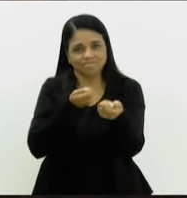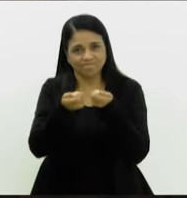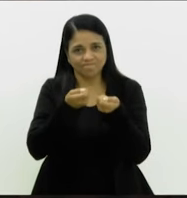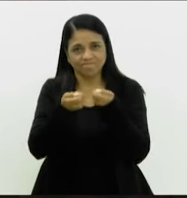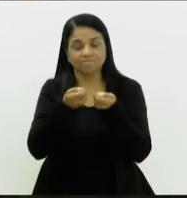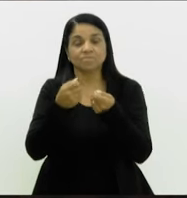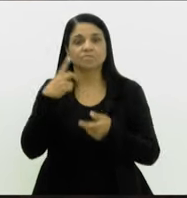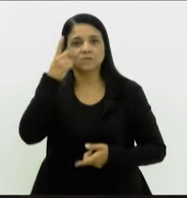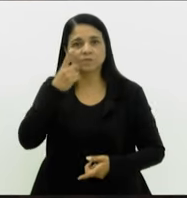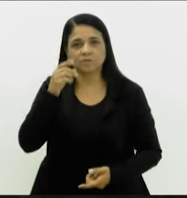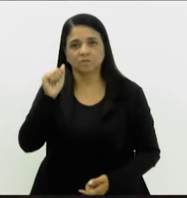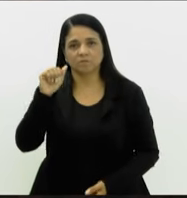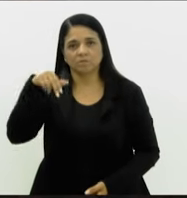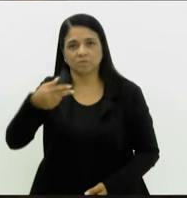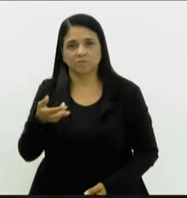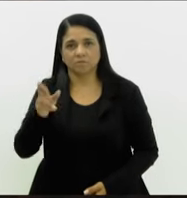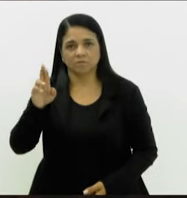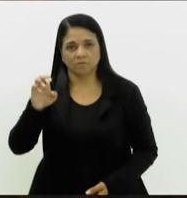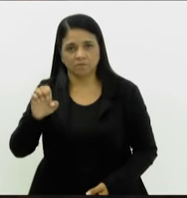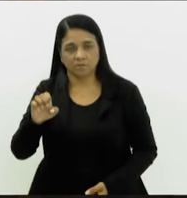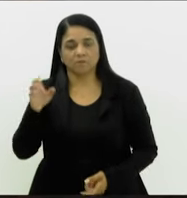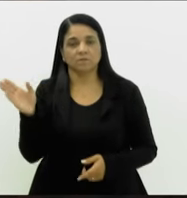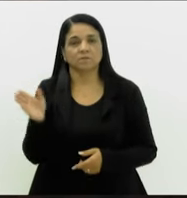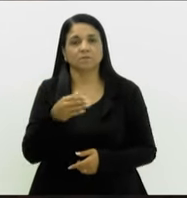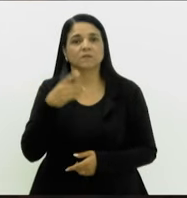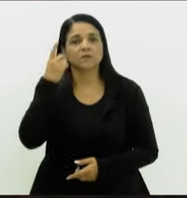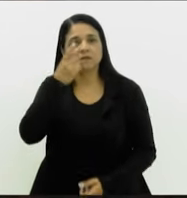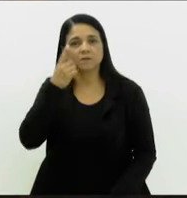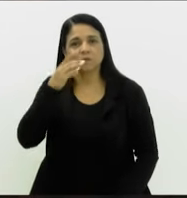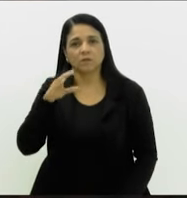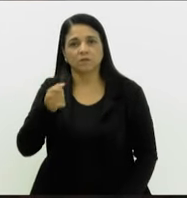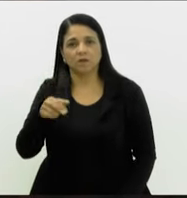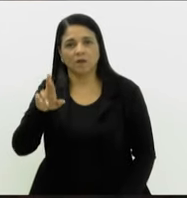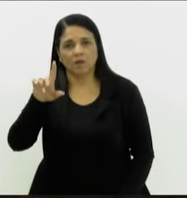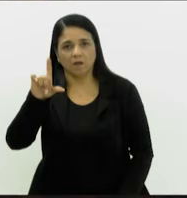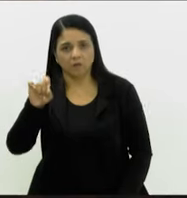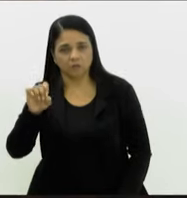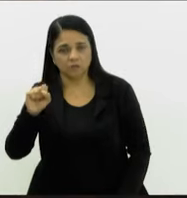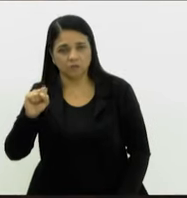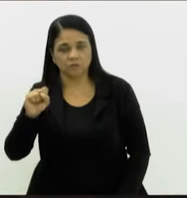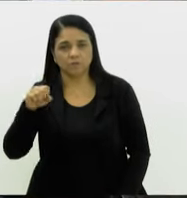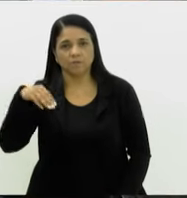Controle, deputado André Correia. Deputado Carlos Macedo.